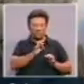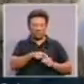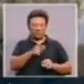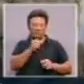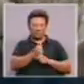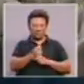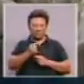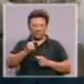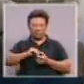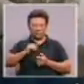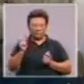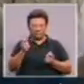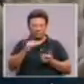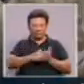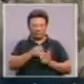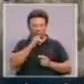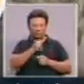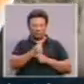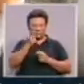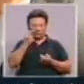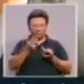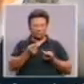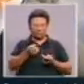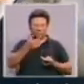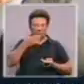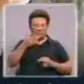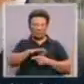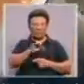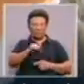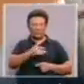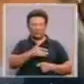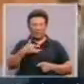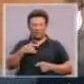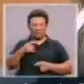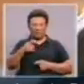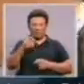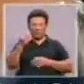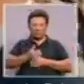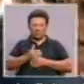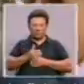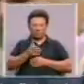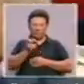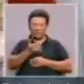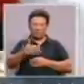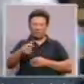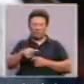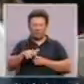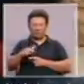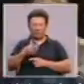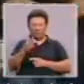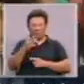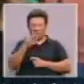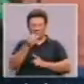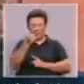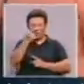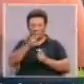promovermos um exame que é um exame que pode permitir o diagnóstico precoce de uma doença que é de se abrir novos de electrónica que é uma doença que afeta uma parte importante